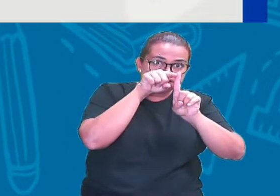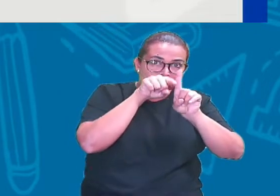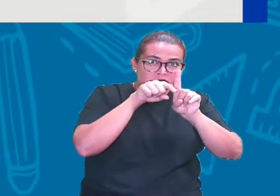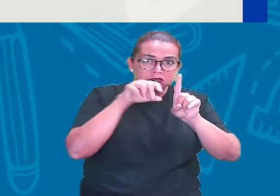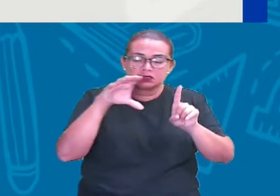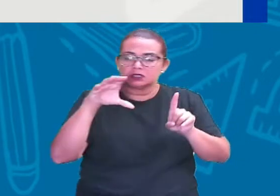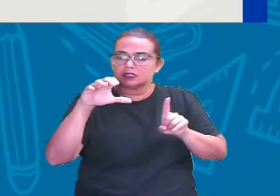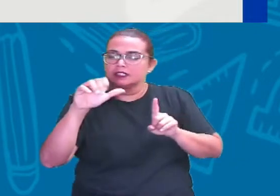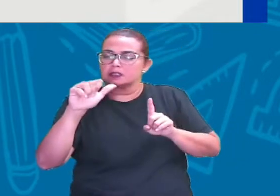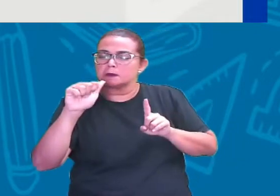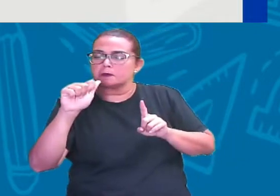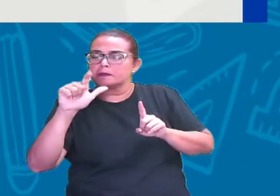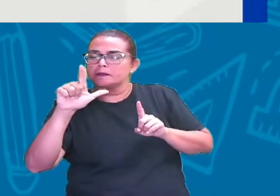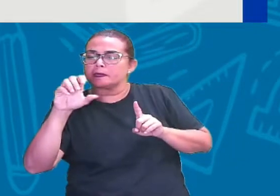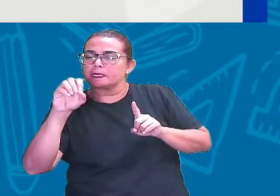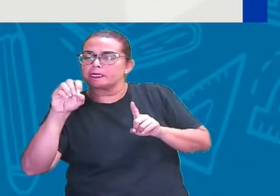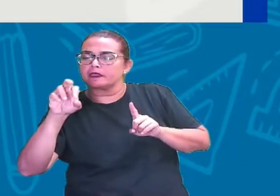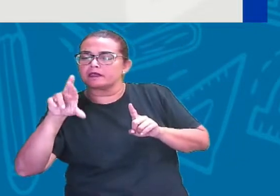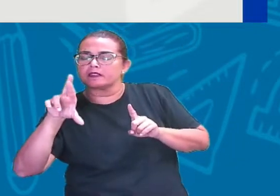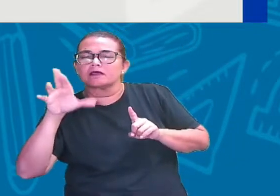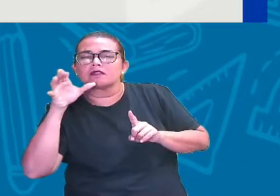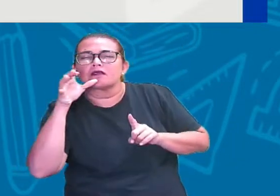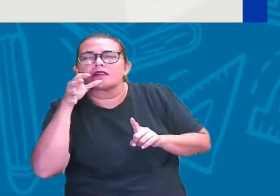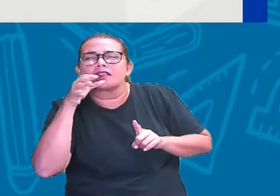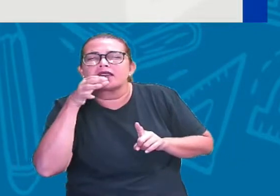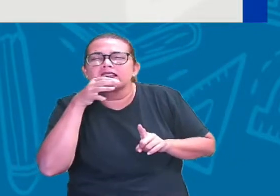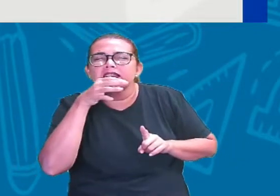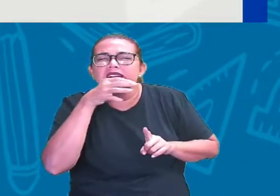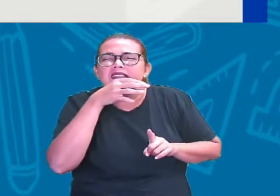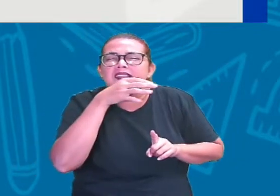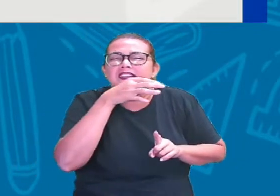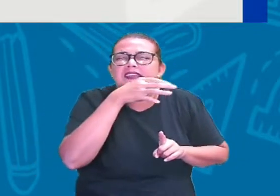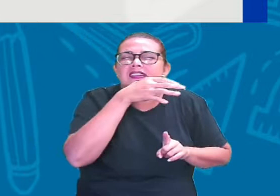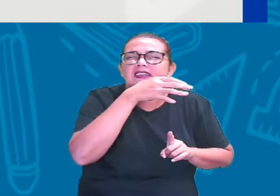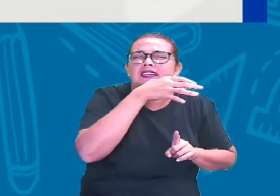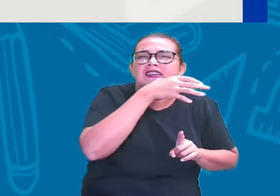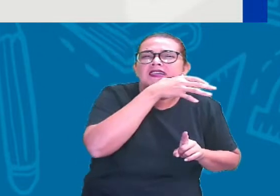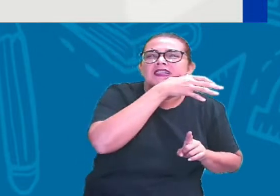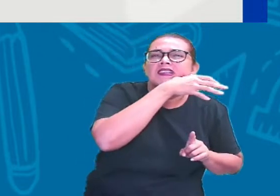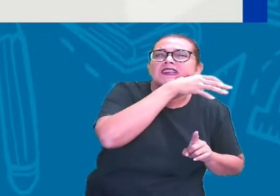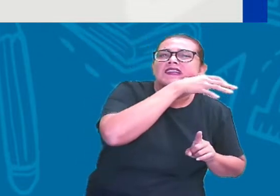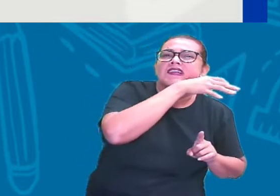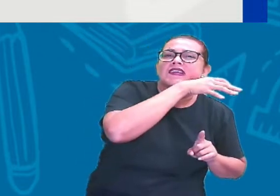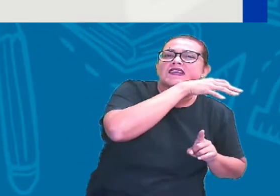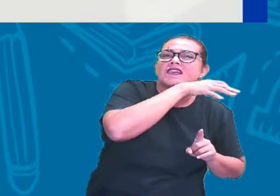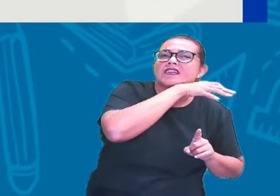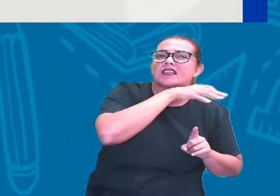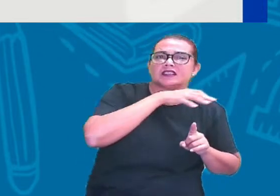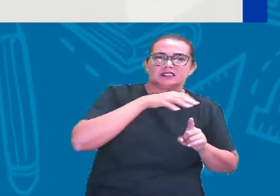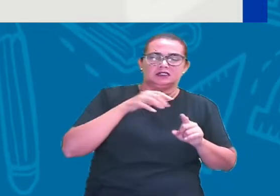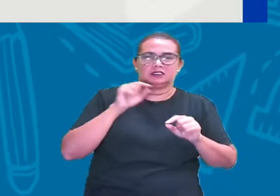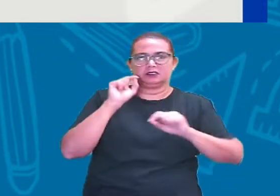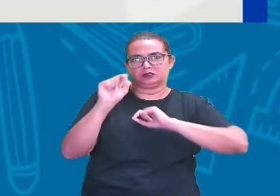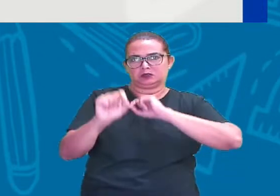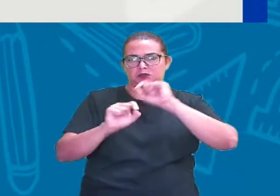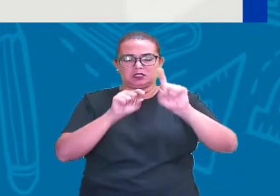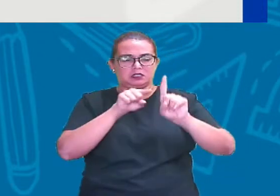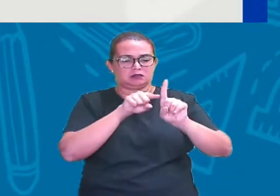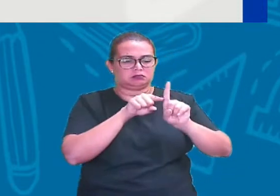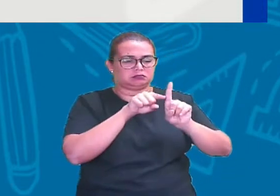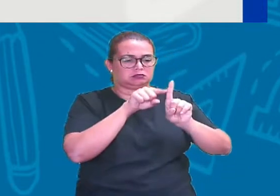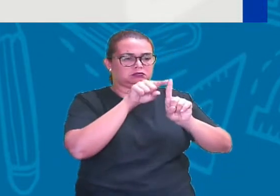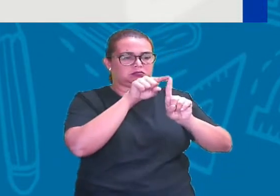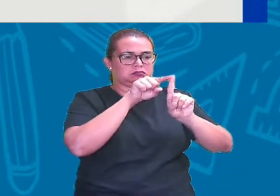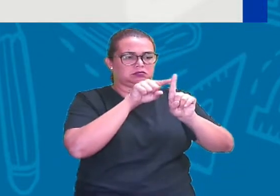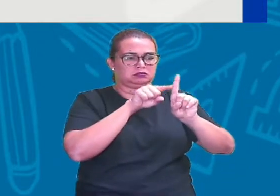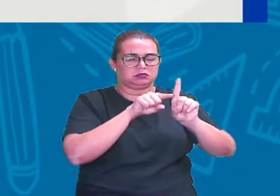que é temperatura? Gente, temperatura é a grandeza que vai medir o grau de